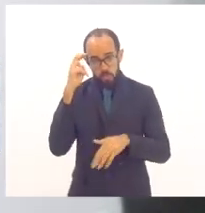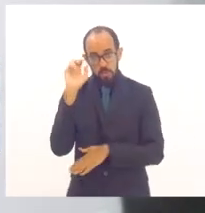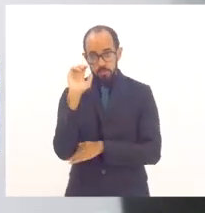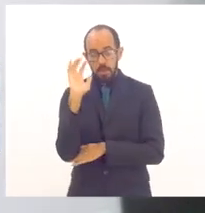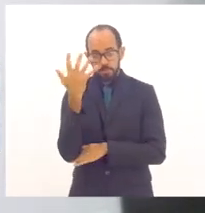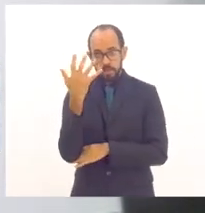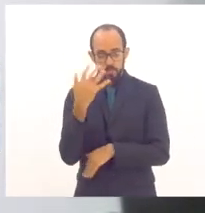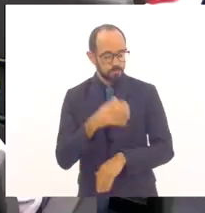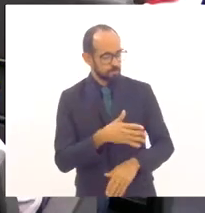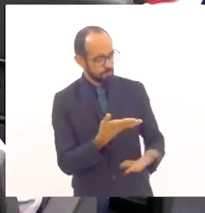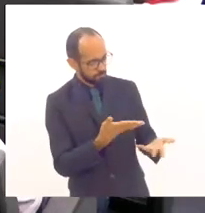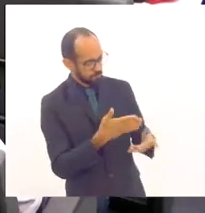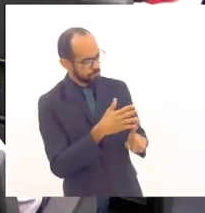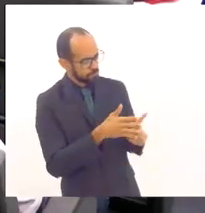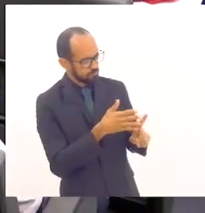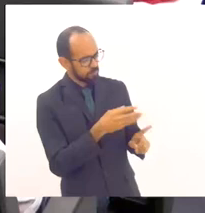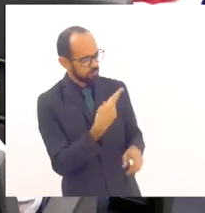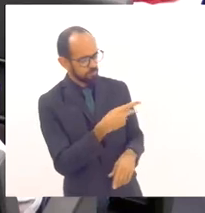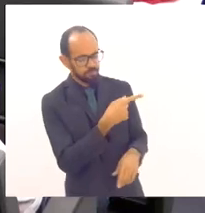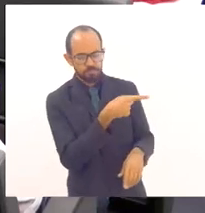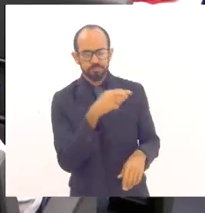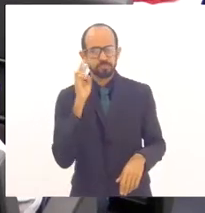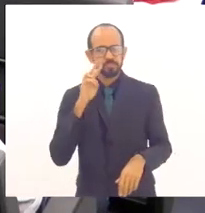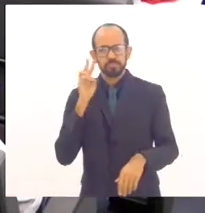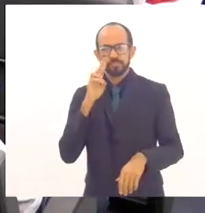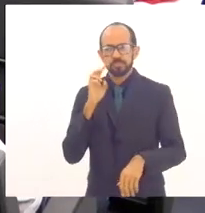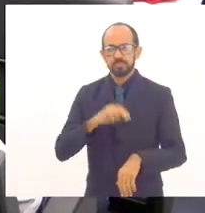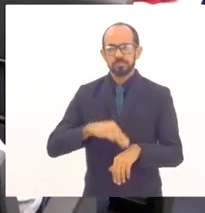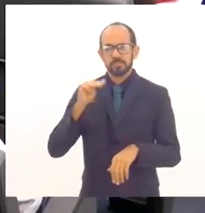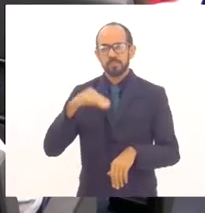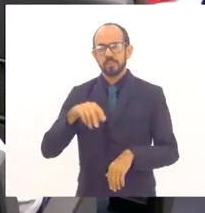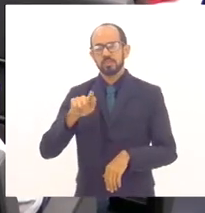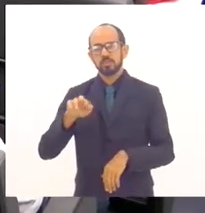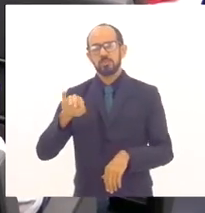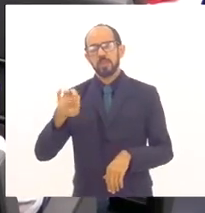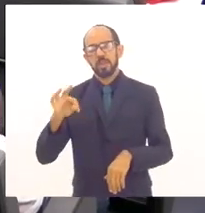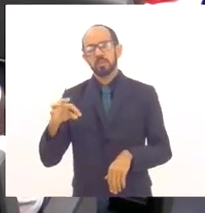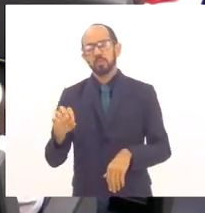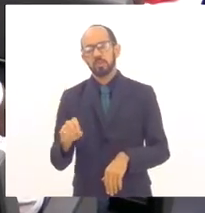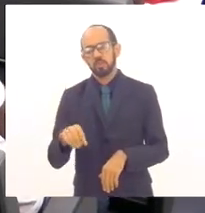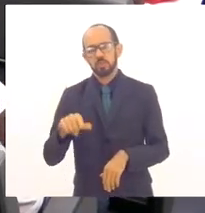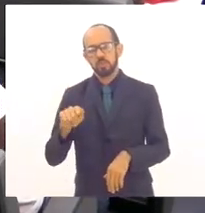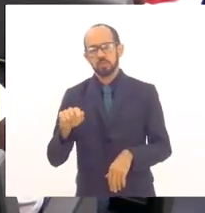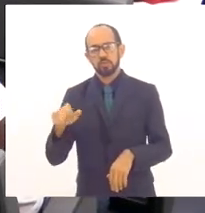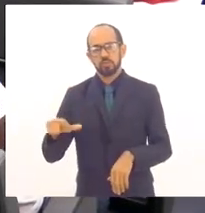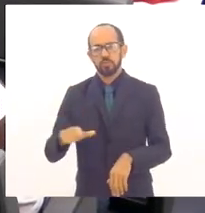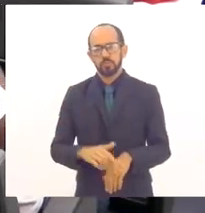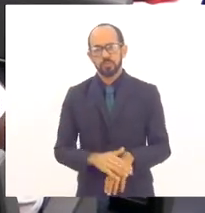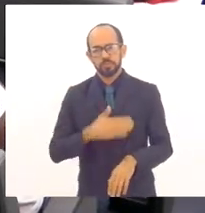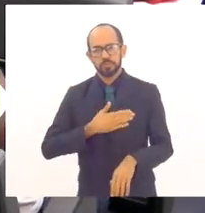isso, a palavra é sua. Lembrando o grande mestre Gilberto Gil, nosso querido.